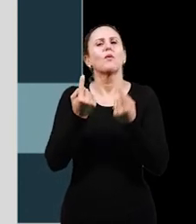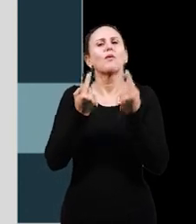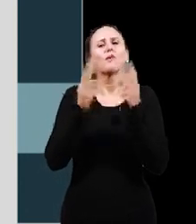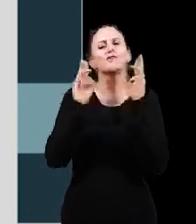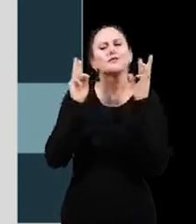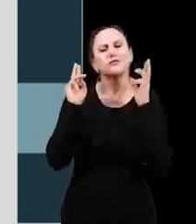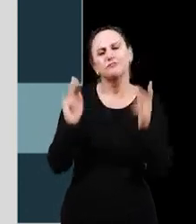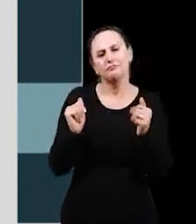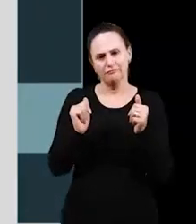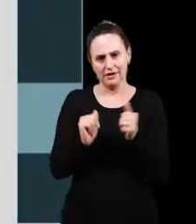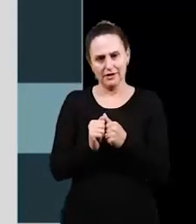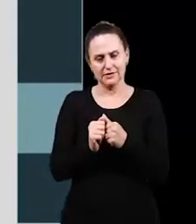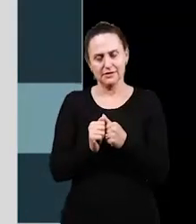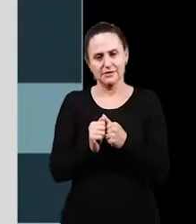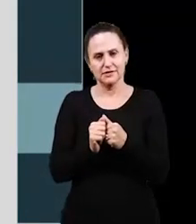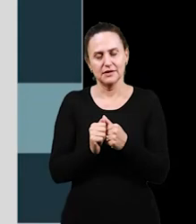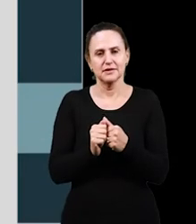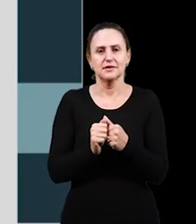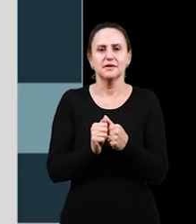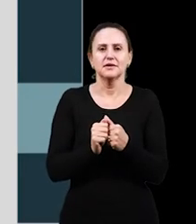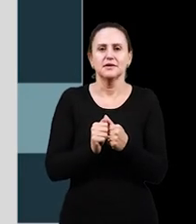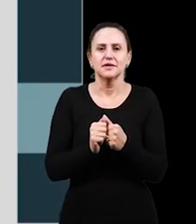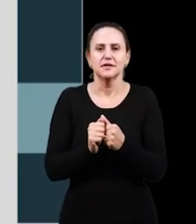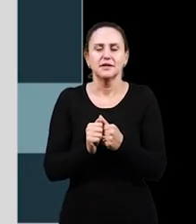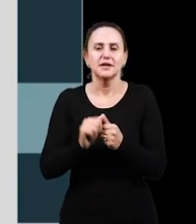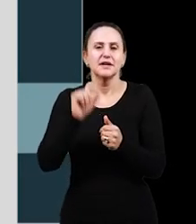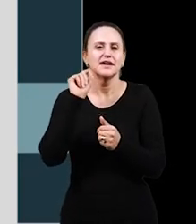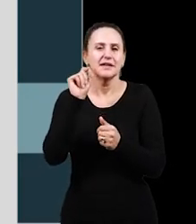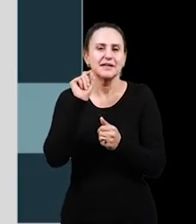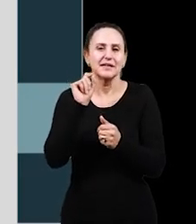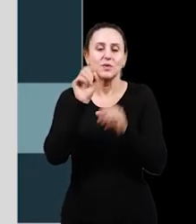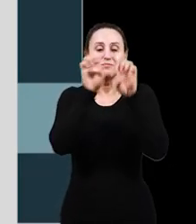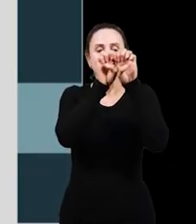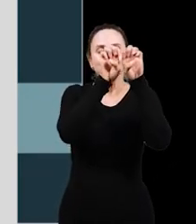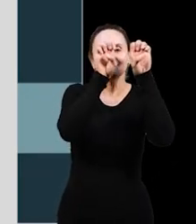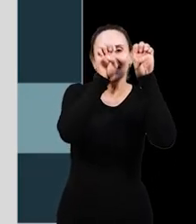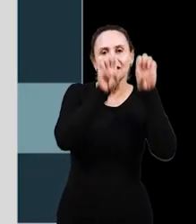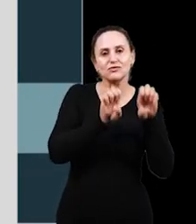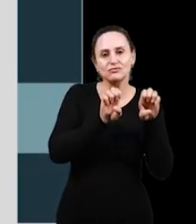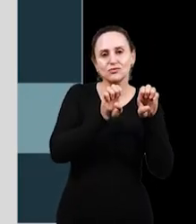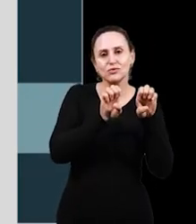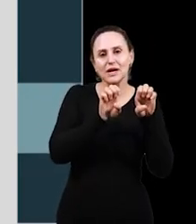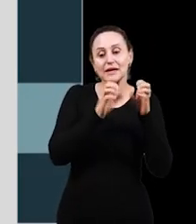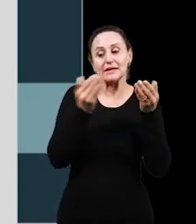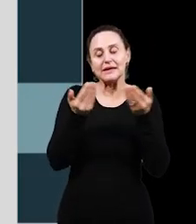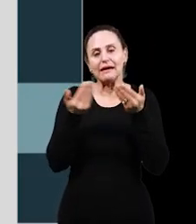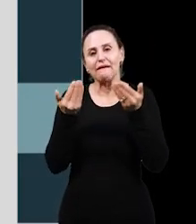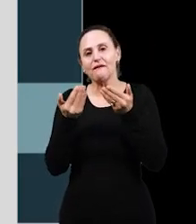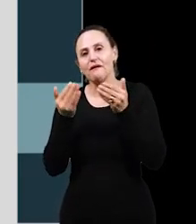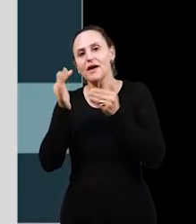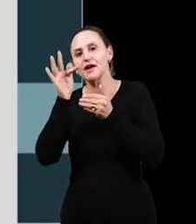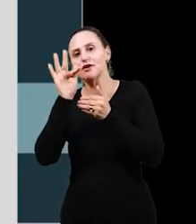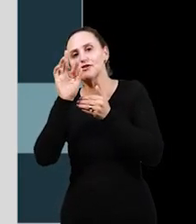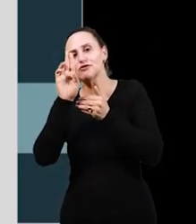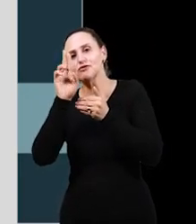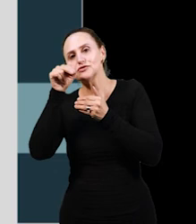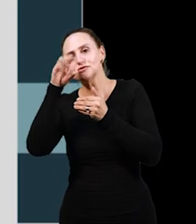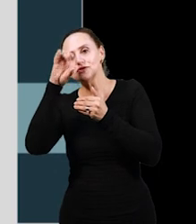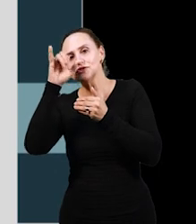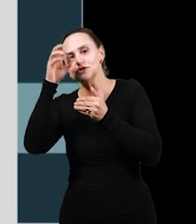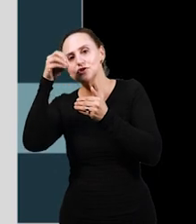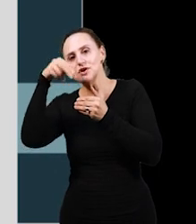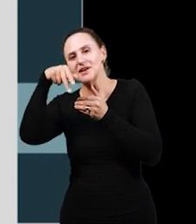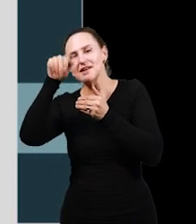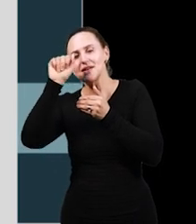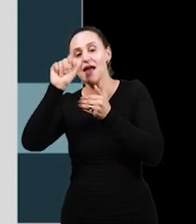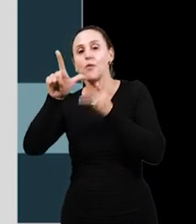Qual a diferença de uma perspectiva funcional para uma perspectiva e estrutural no exemplo no exemplo você é inteligente